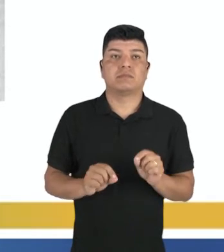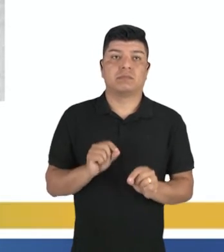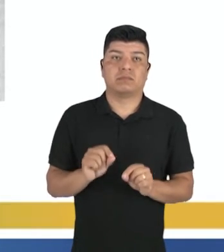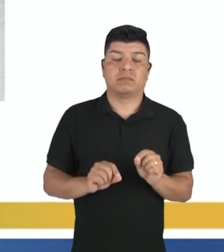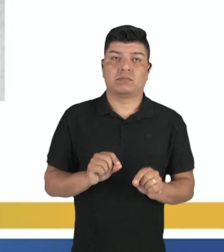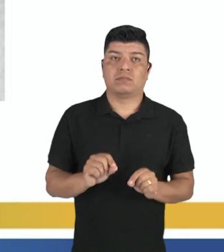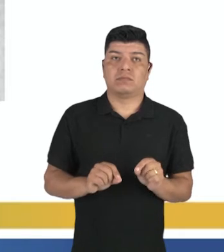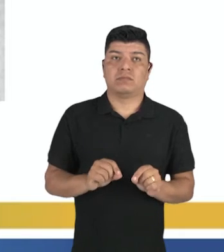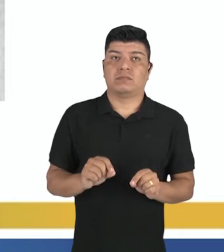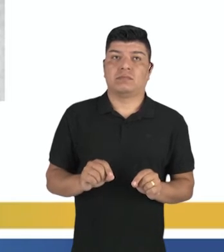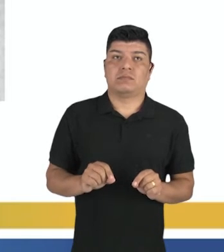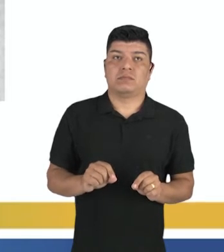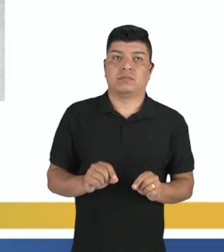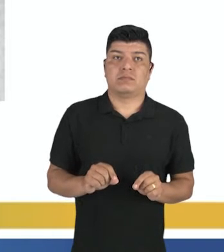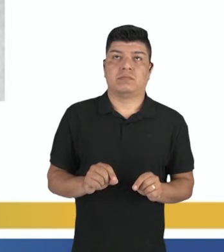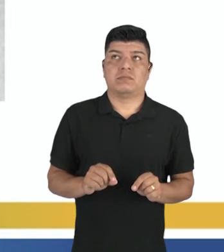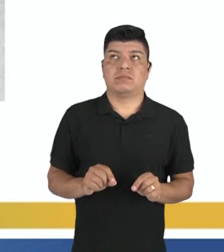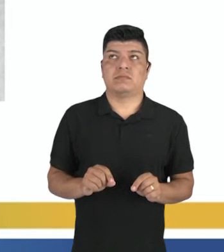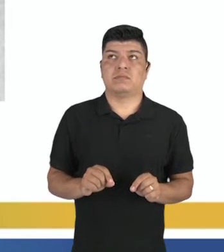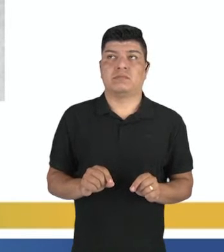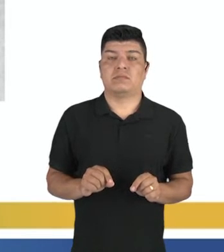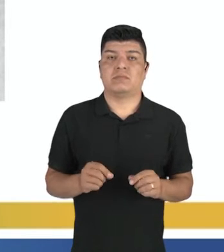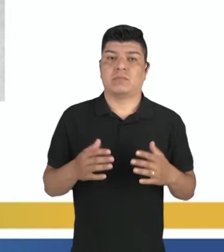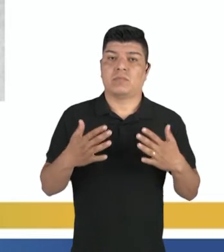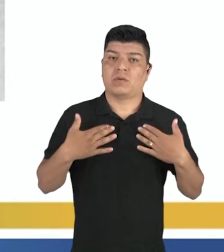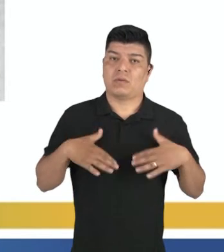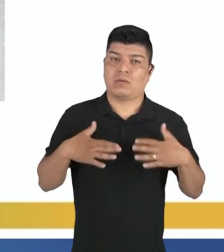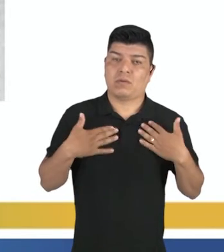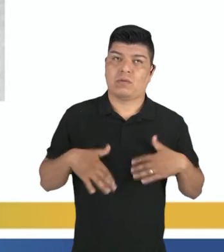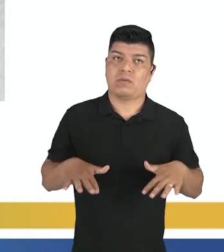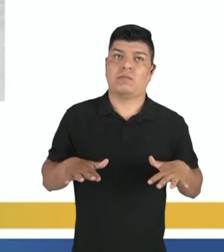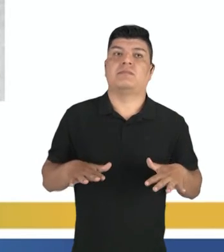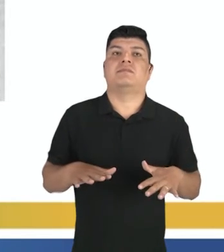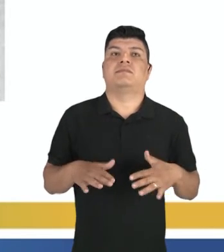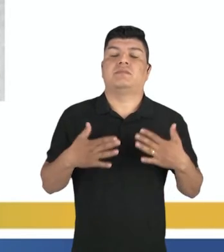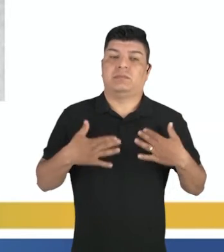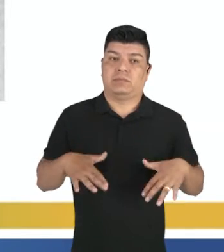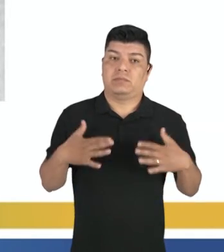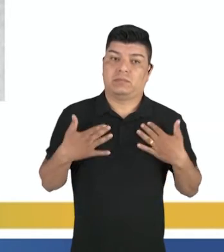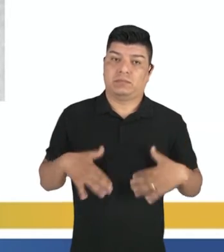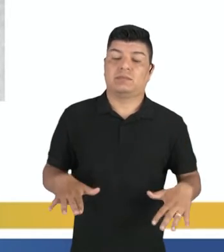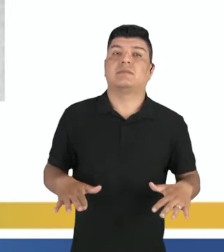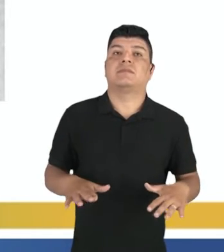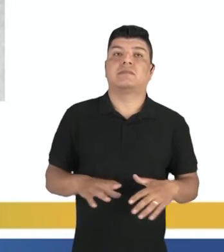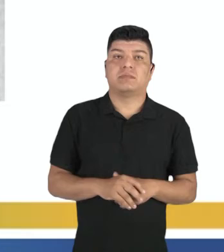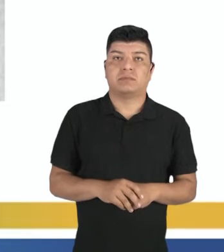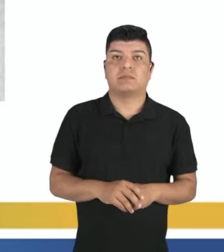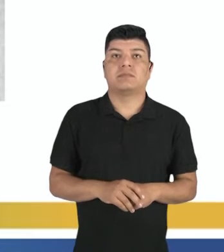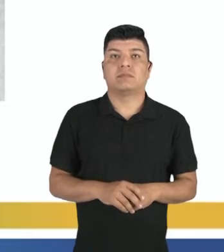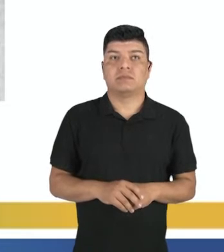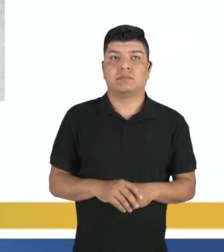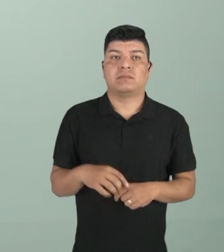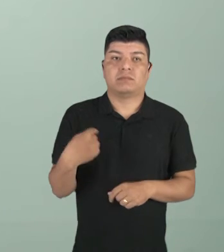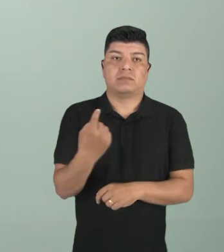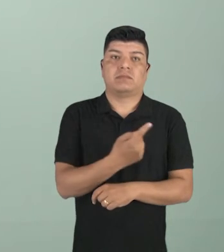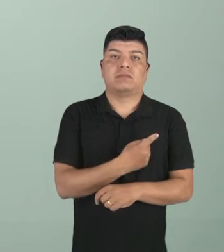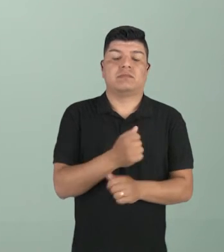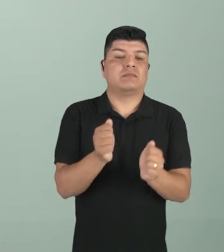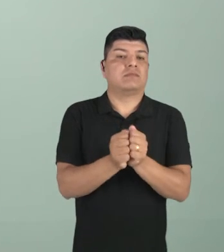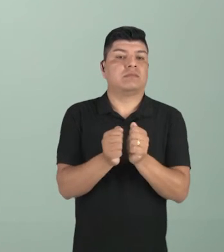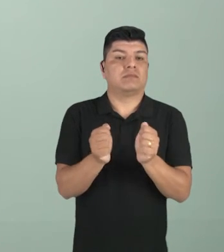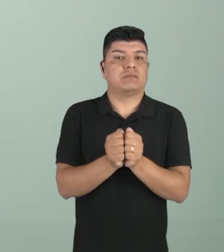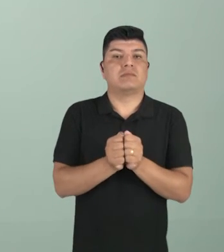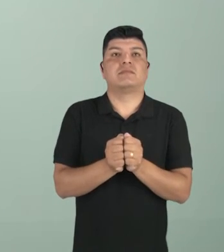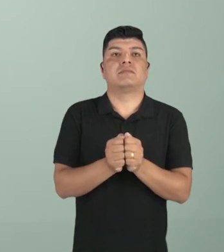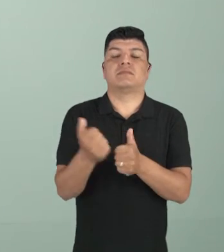para como suavizar, eu posso dizer isso, suavizar essa nossa junção,